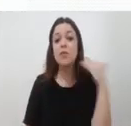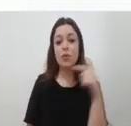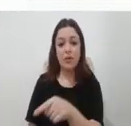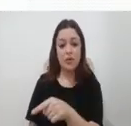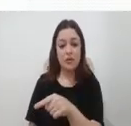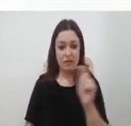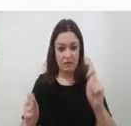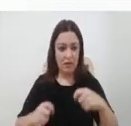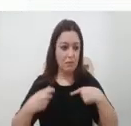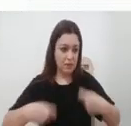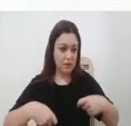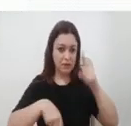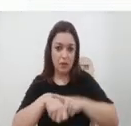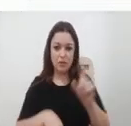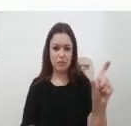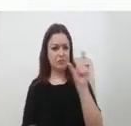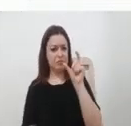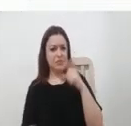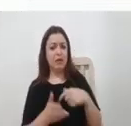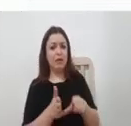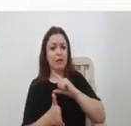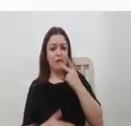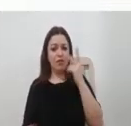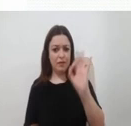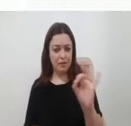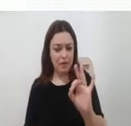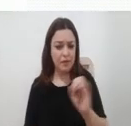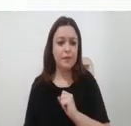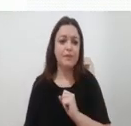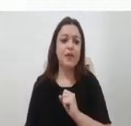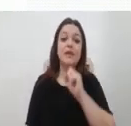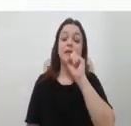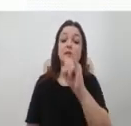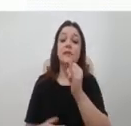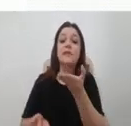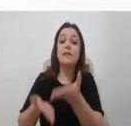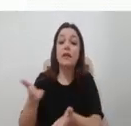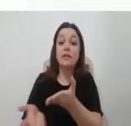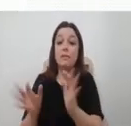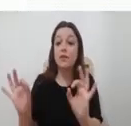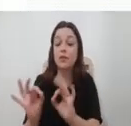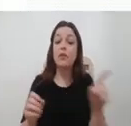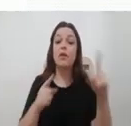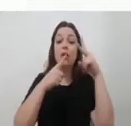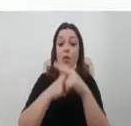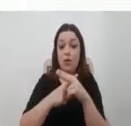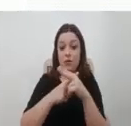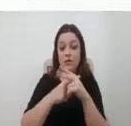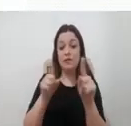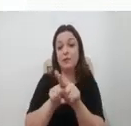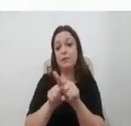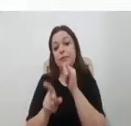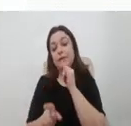Se ele se recusa na realização de exames complementares ou se ele se reluta em seguir o tratamento recomendado,